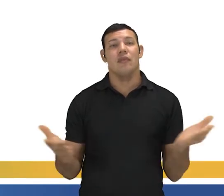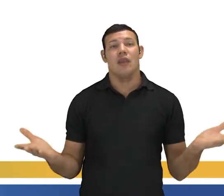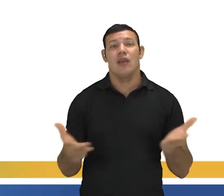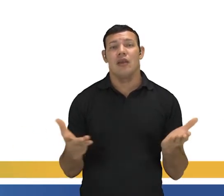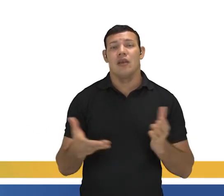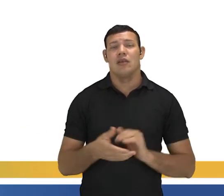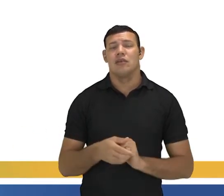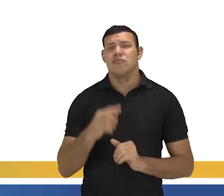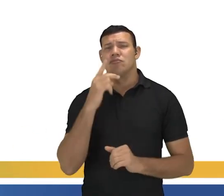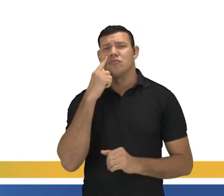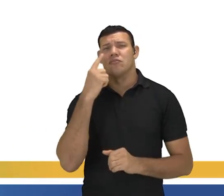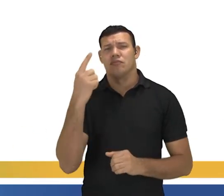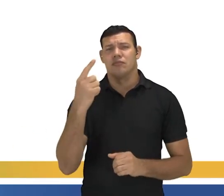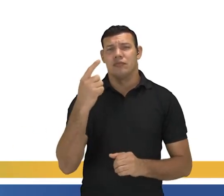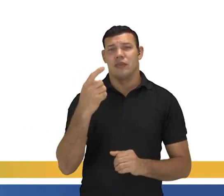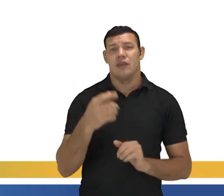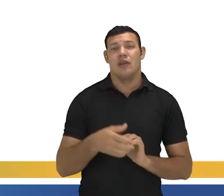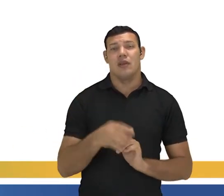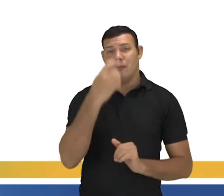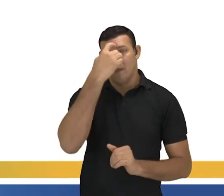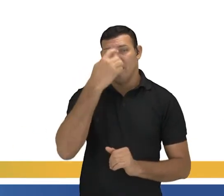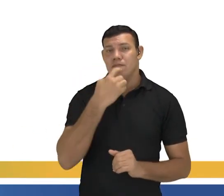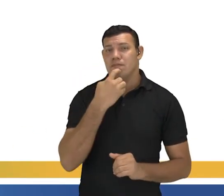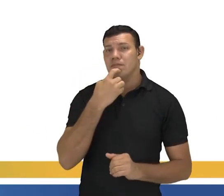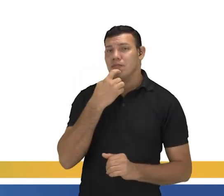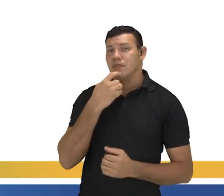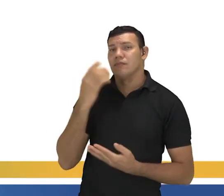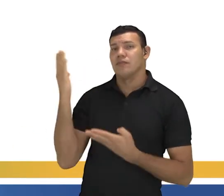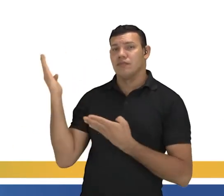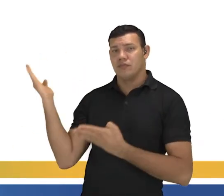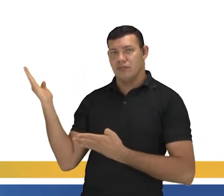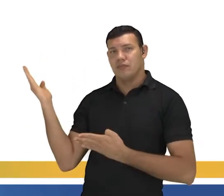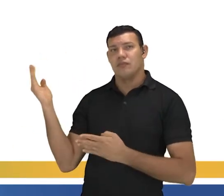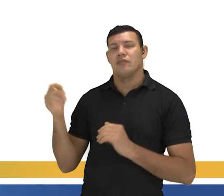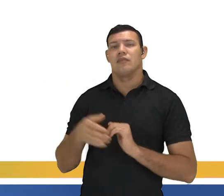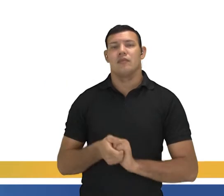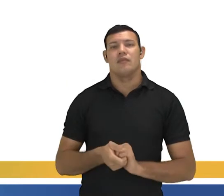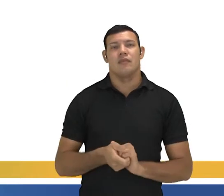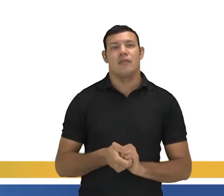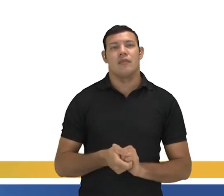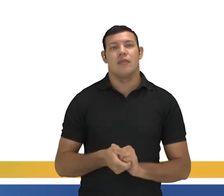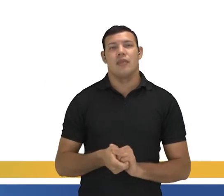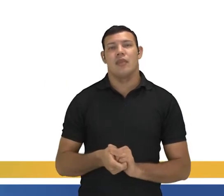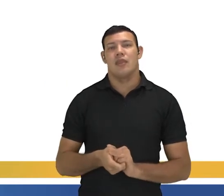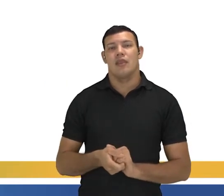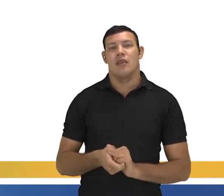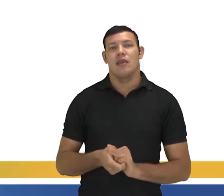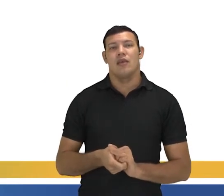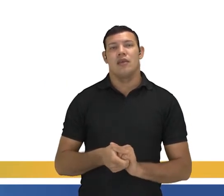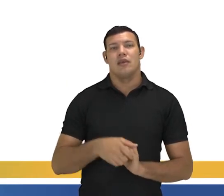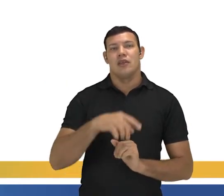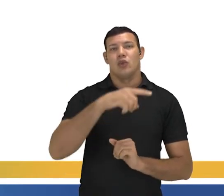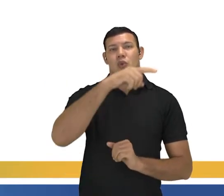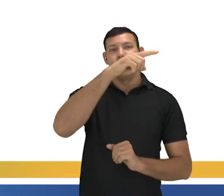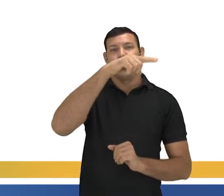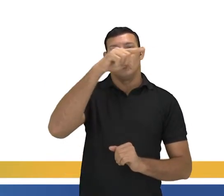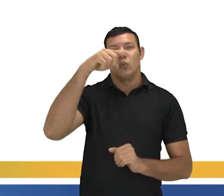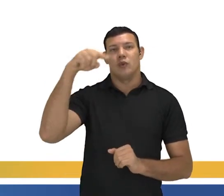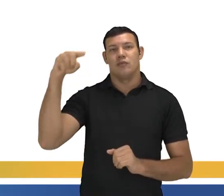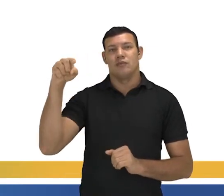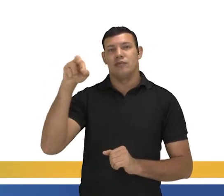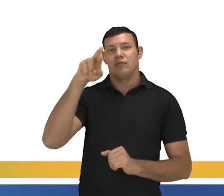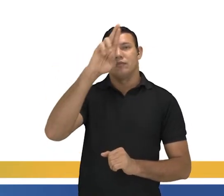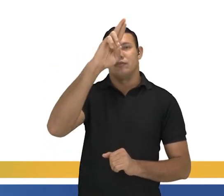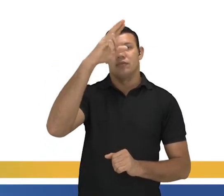representação. Vocês estão vendo que as três linhas em zigue-zague estão representando os três resistores. Note que a corrente elétrica está